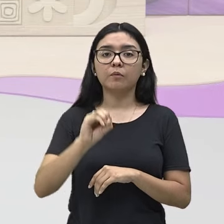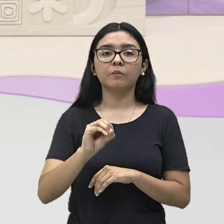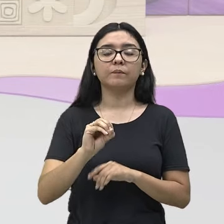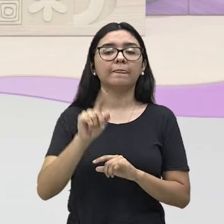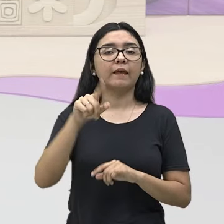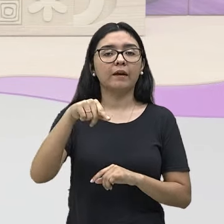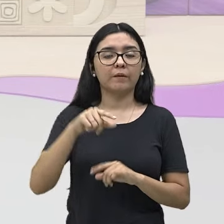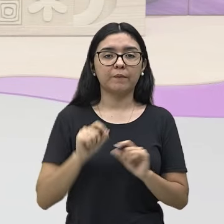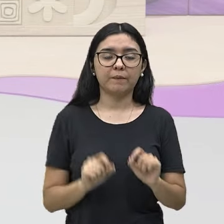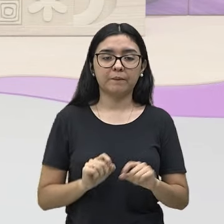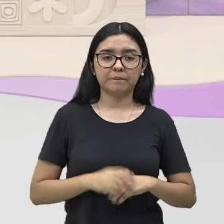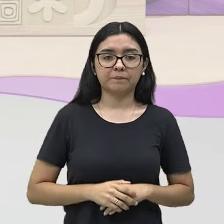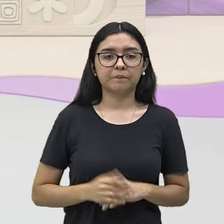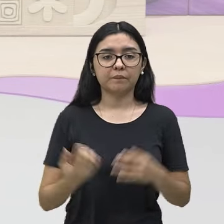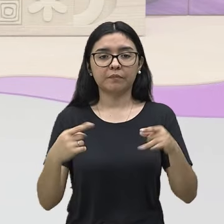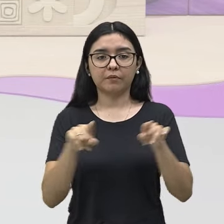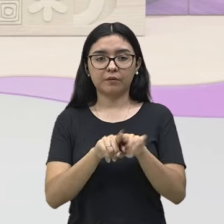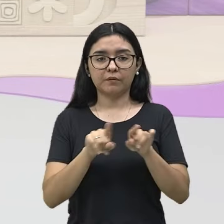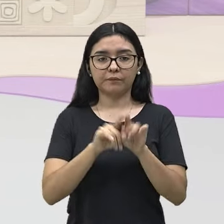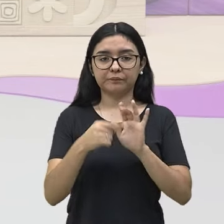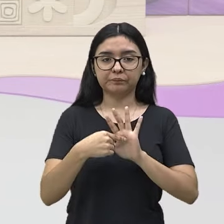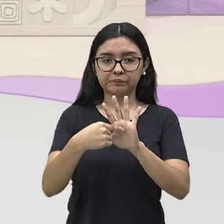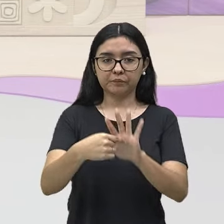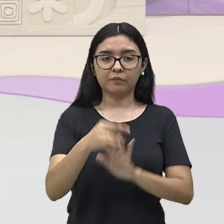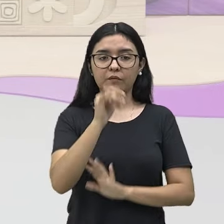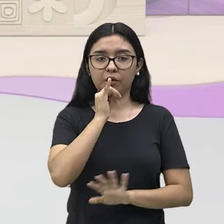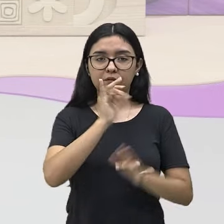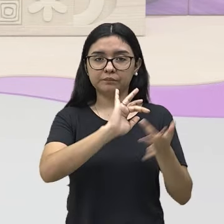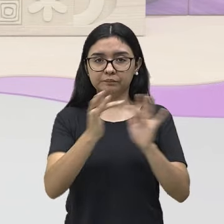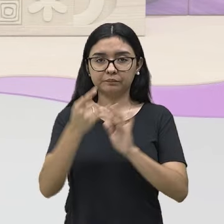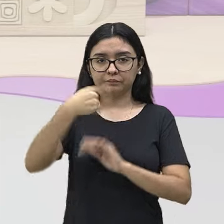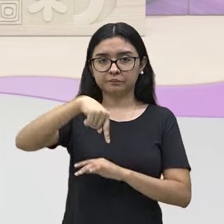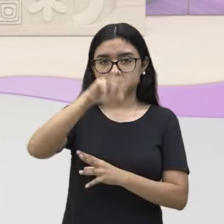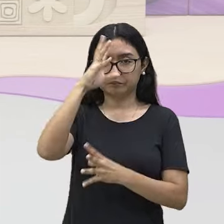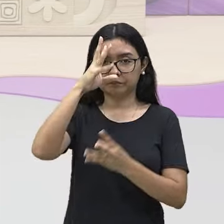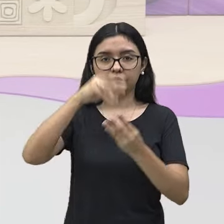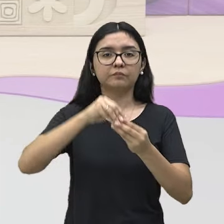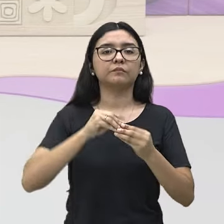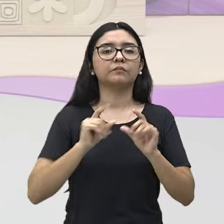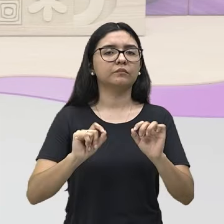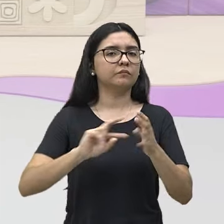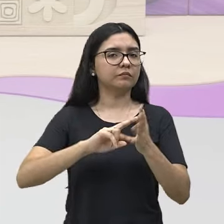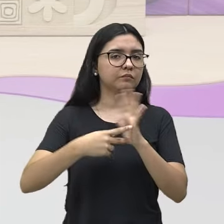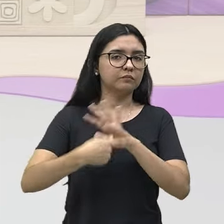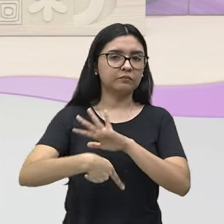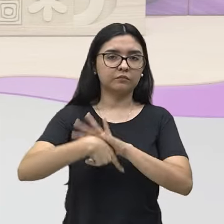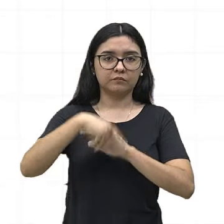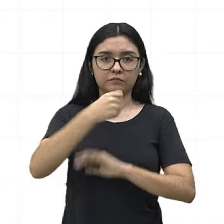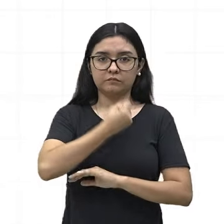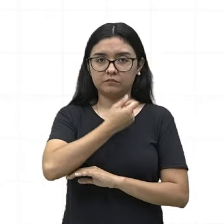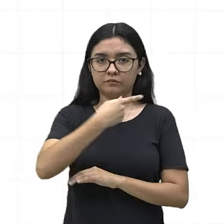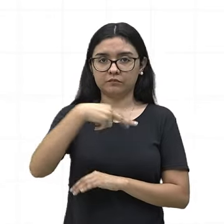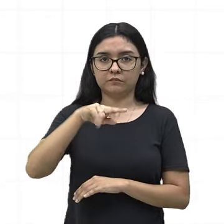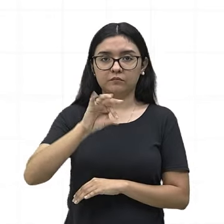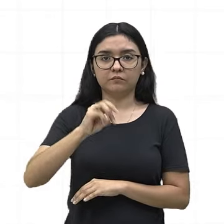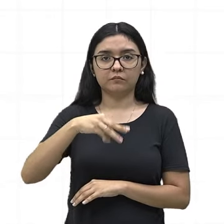legal? Então, eu vou trazer para você aqui um exemplo contextualizado para você visualizar essa ideia de números primos. Acompanha aqui